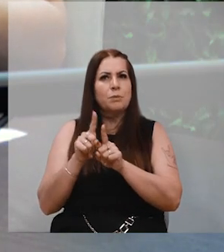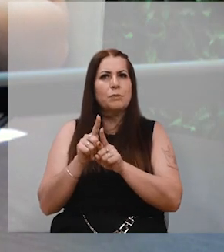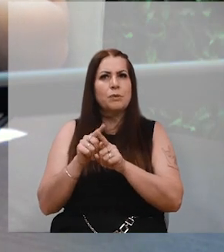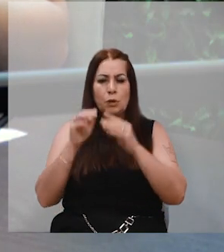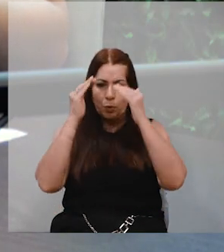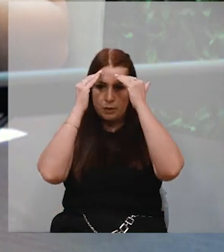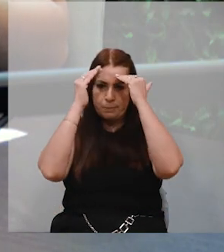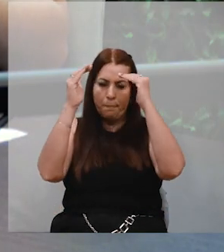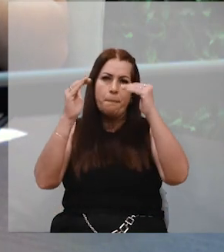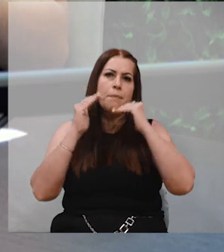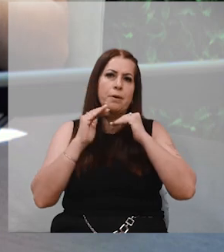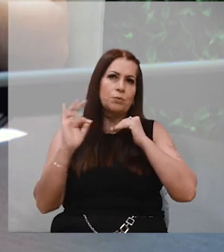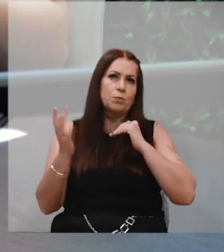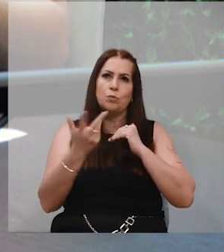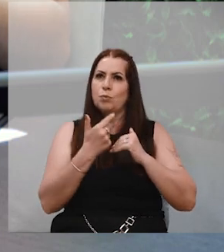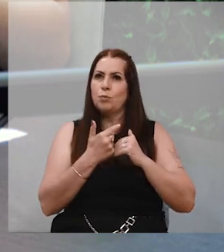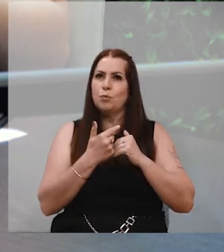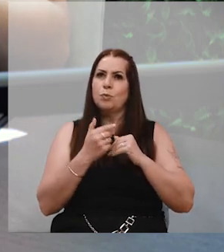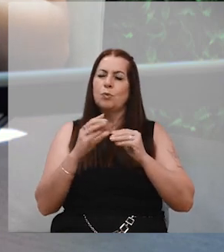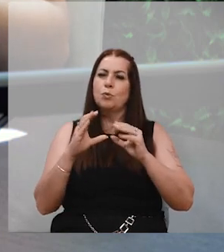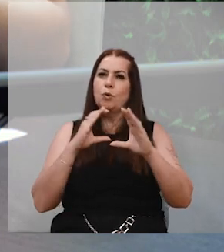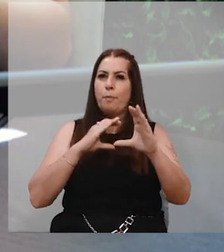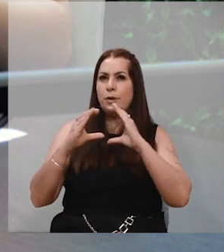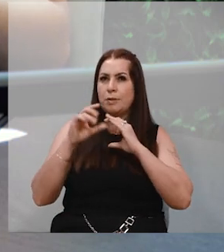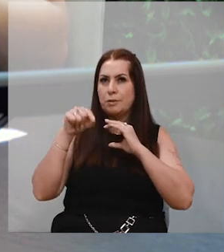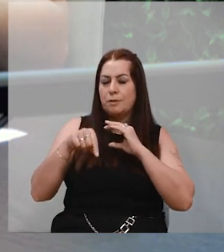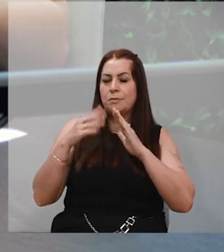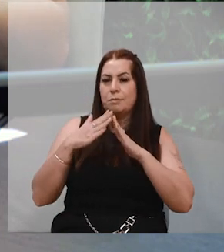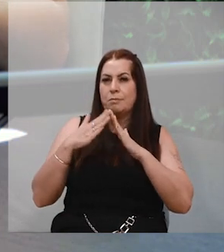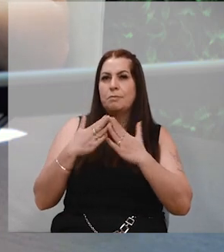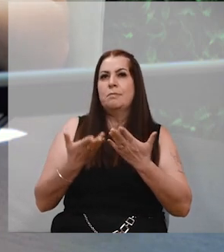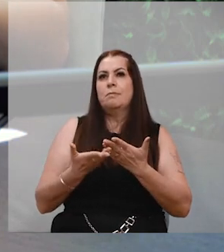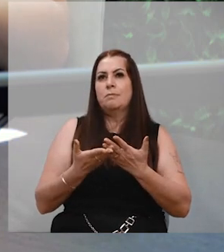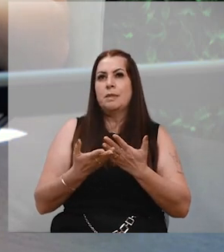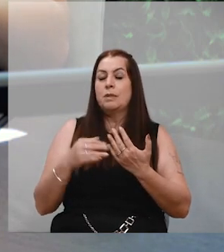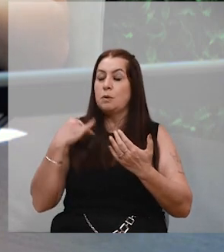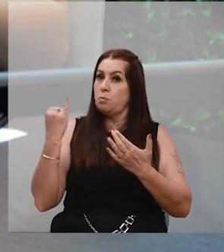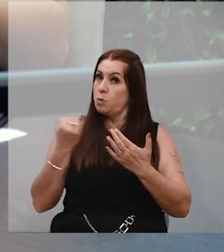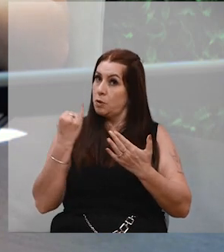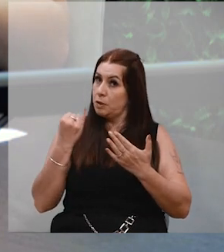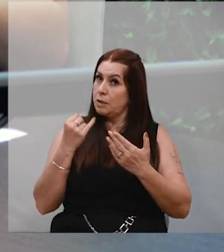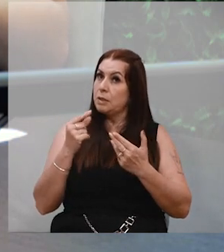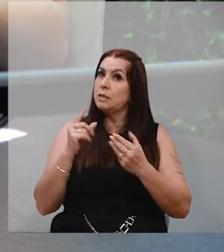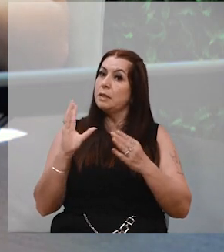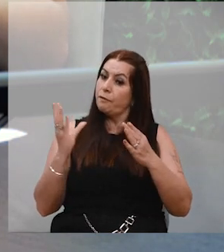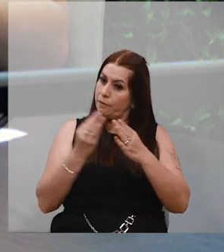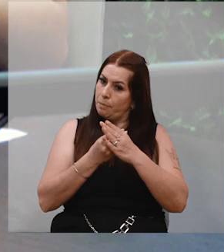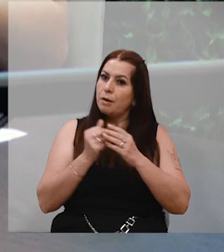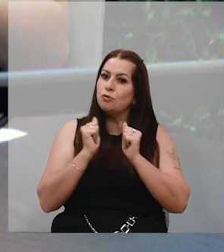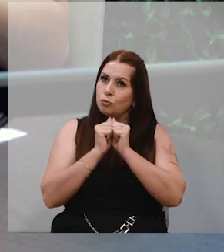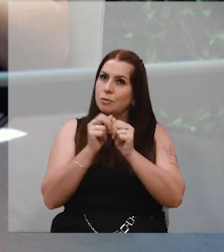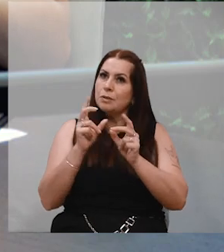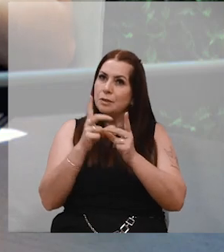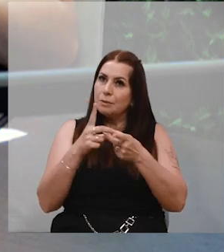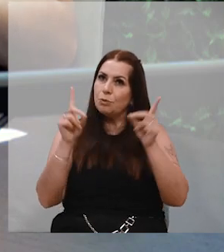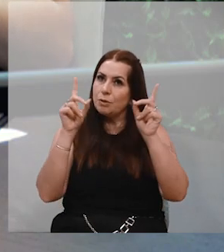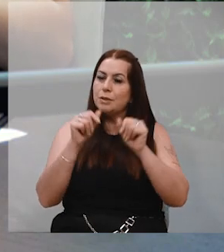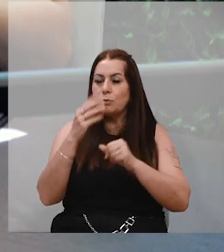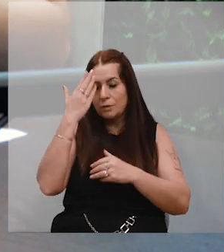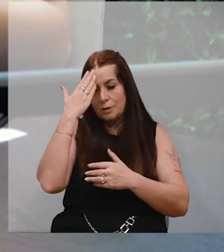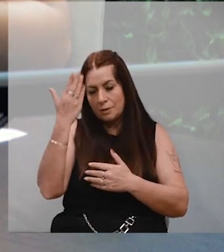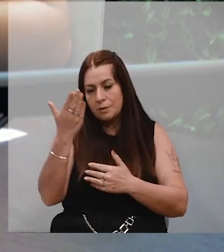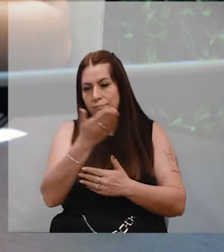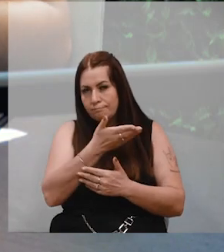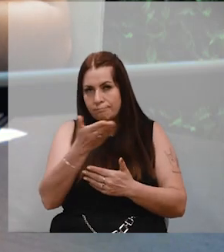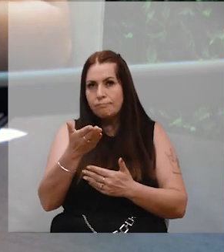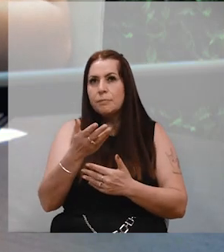anos também tiveram esse respeito muito grande com a comunicação da casa. Eu acho que isso é fundamental e faz parte da democracia. Então, quero